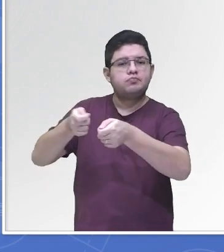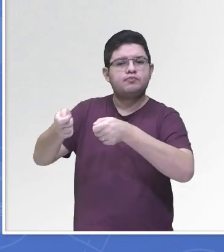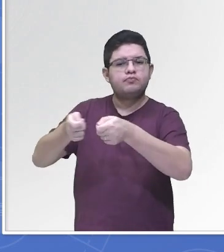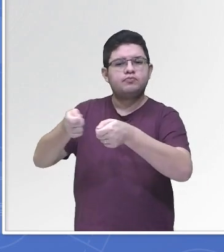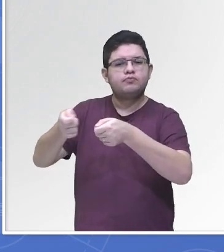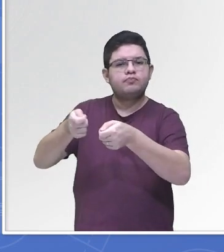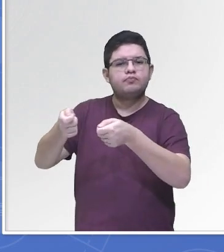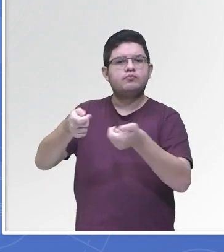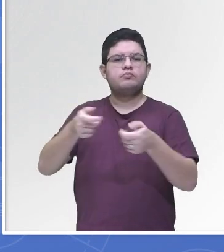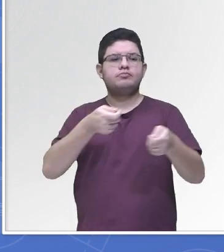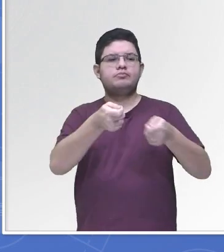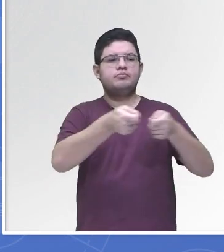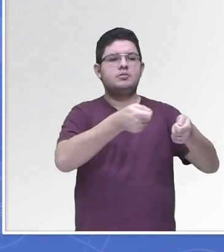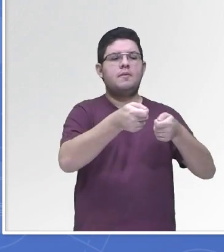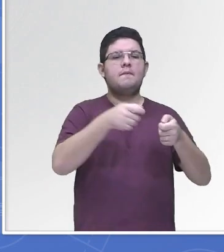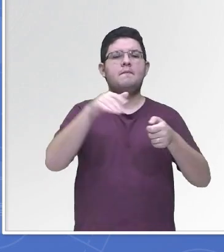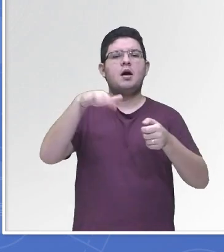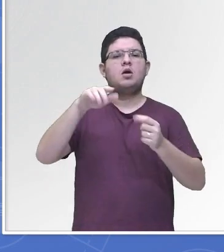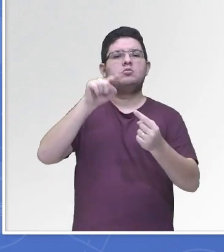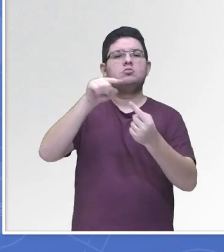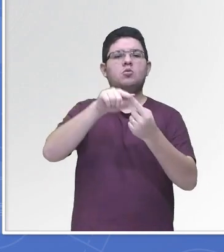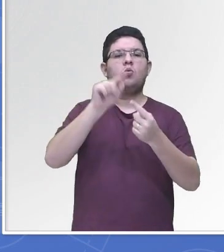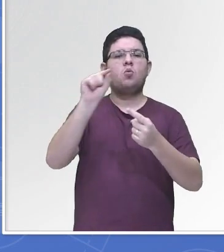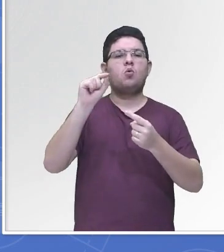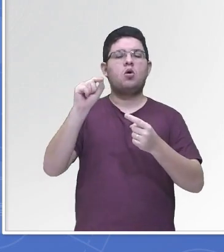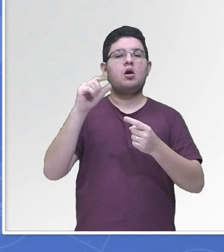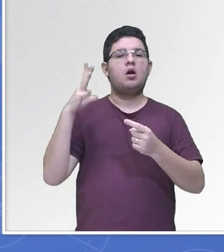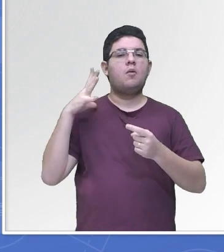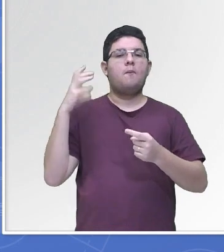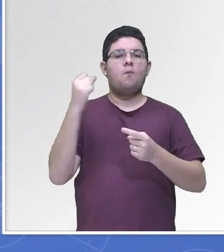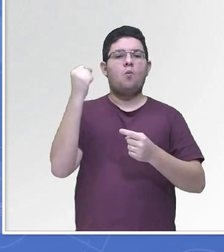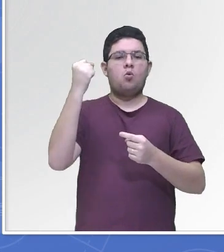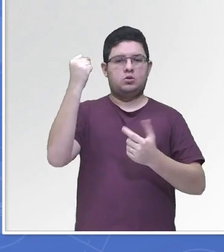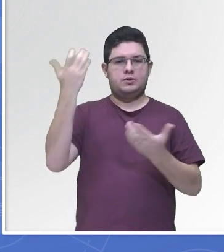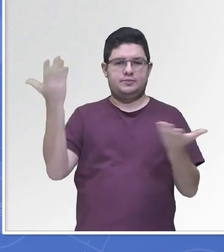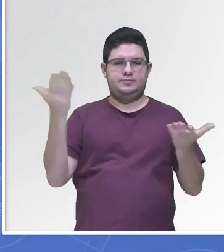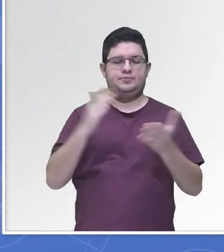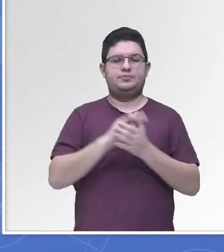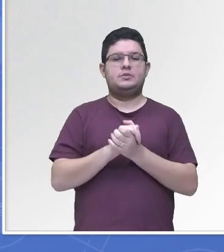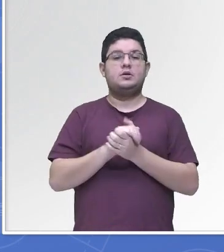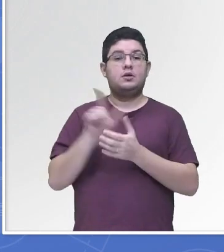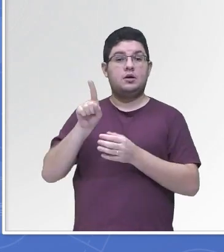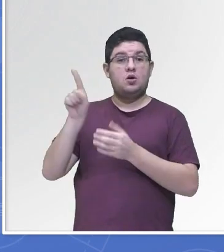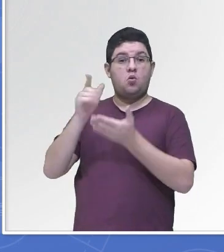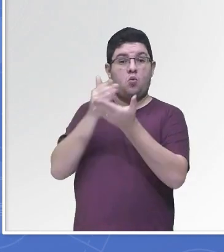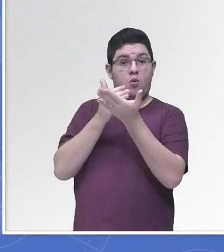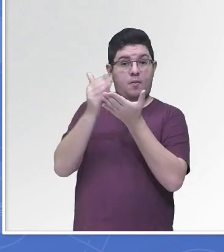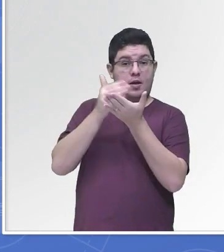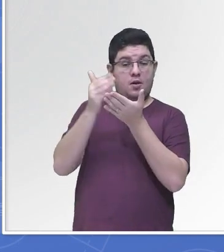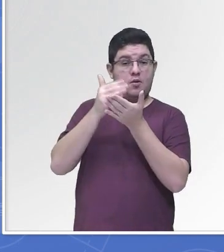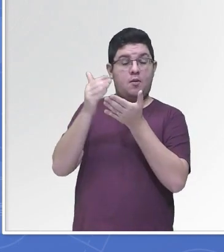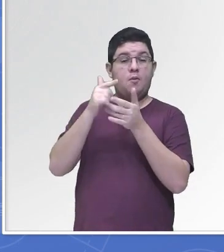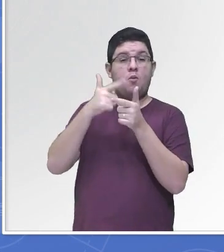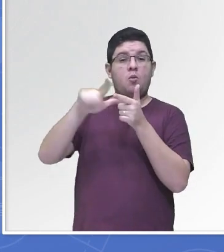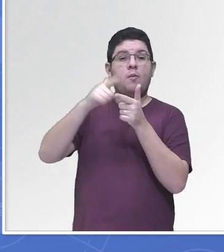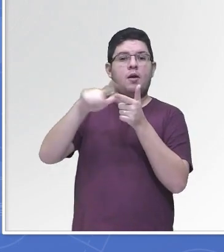De fins ligados ao poder. Olha só o problema que está surgindo aqui com a razão instrumental. De um lado eu tenho a razão